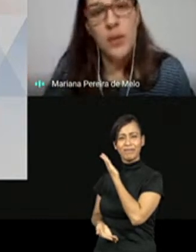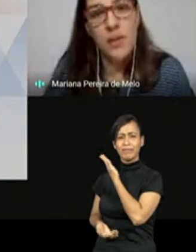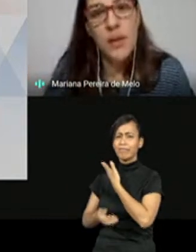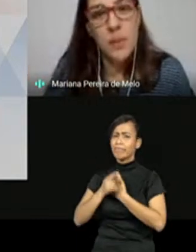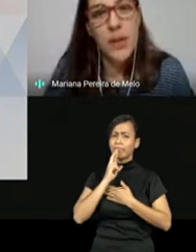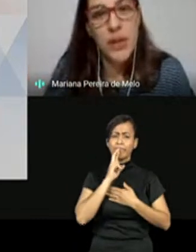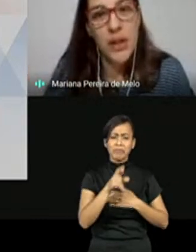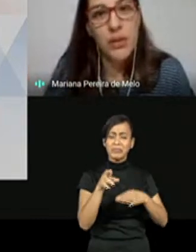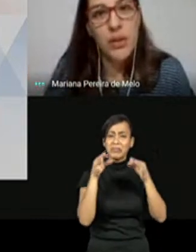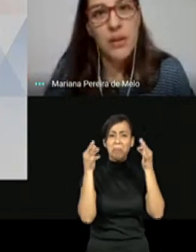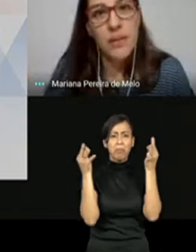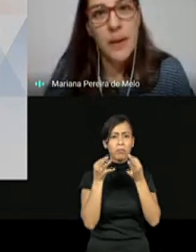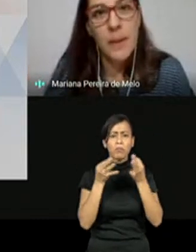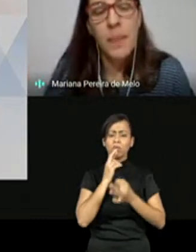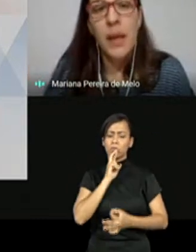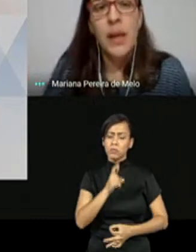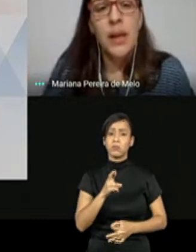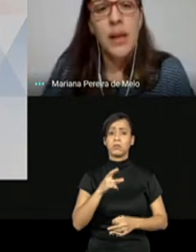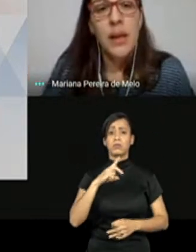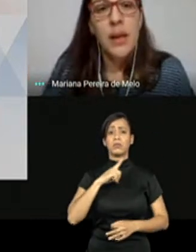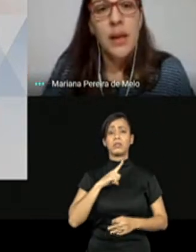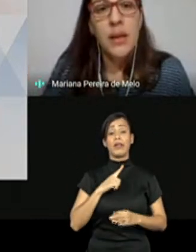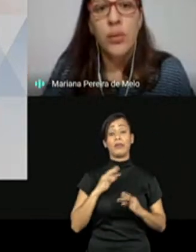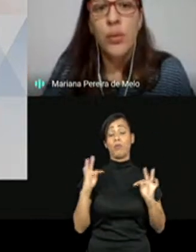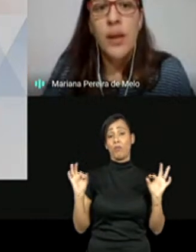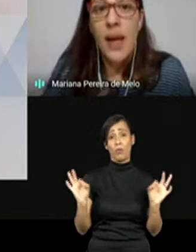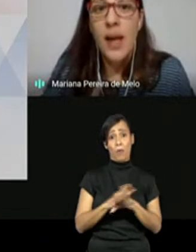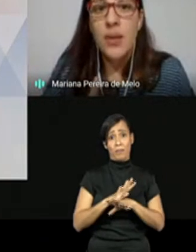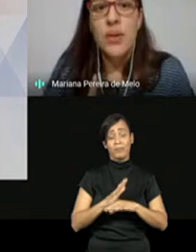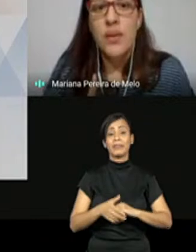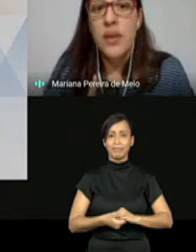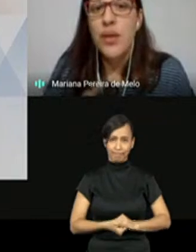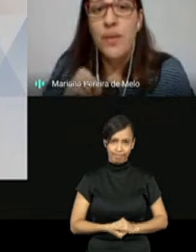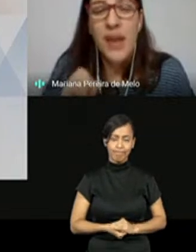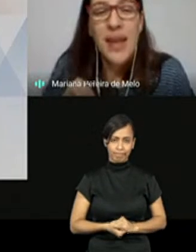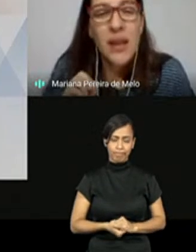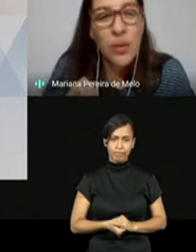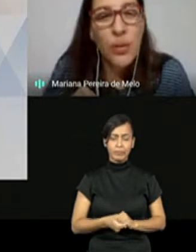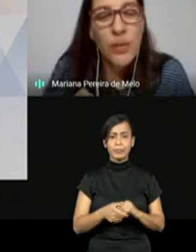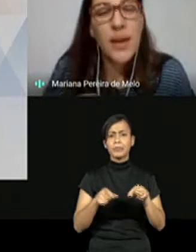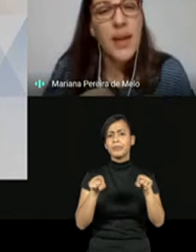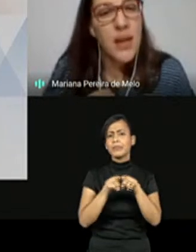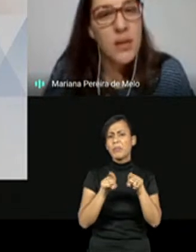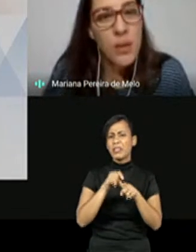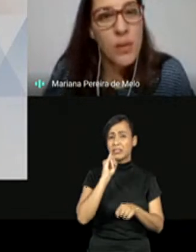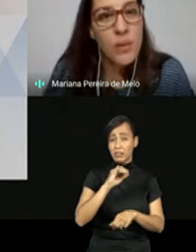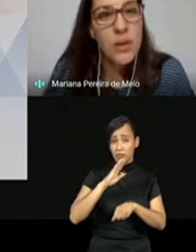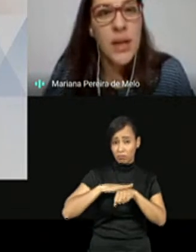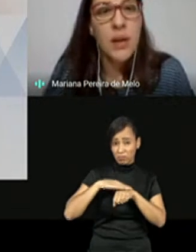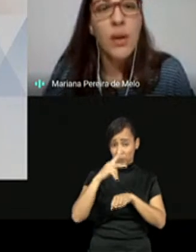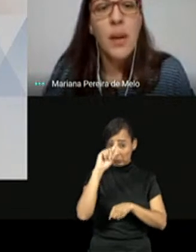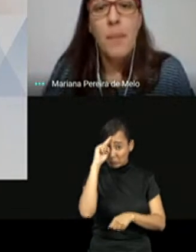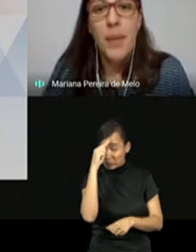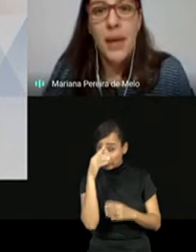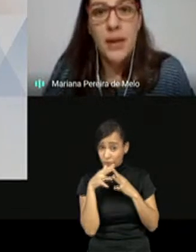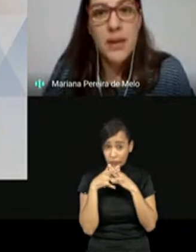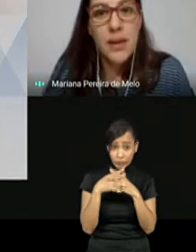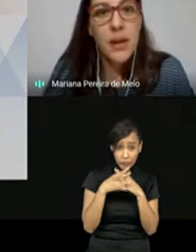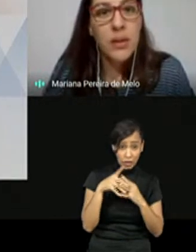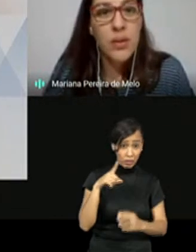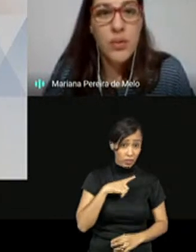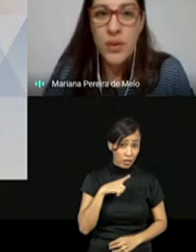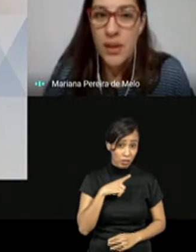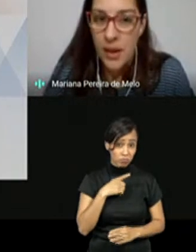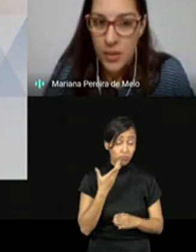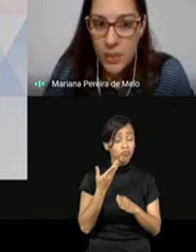cenários possíveis para a gente, tá? Então, no caso, se você tiver na dúvida, esse é o meu conselho. Pensa